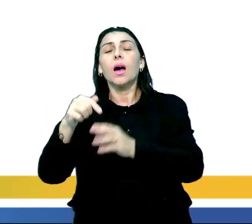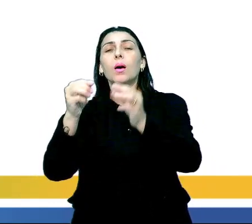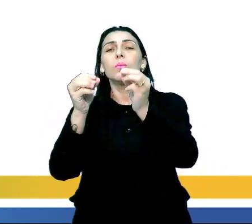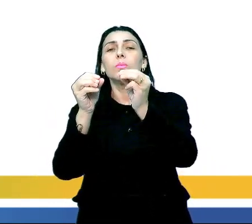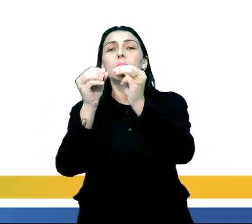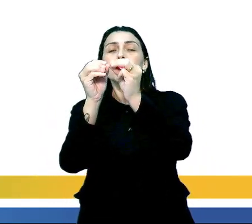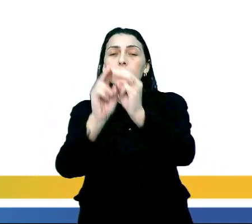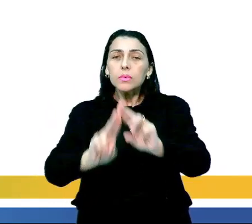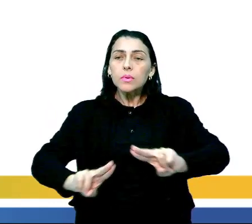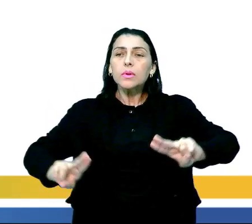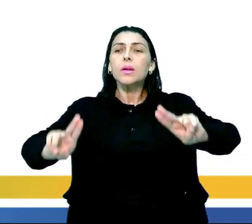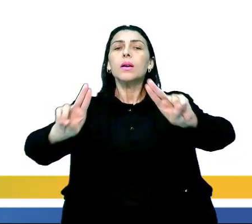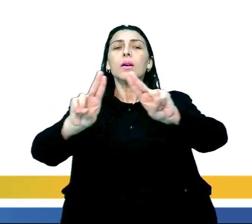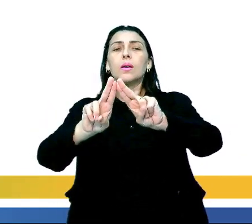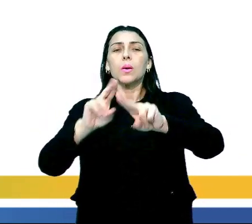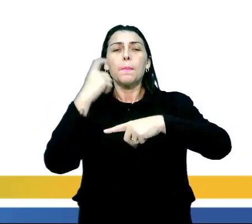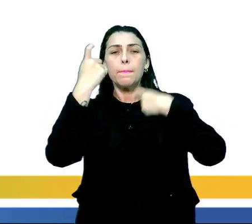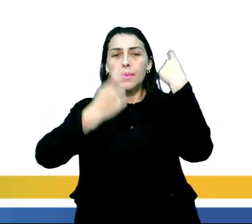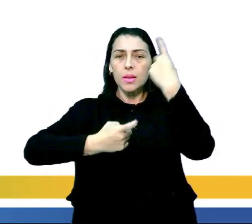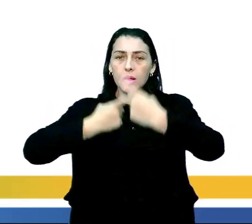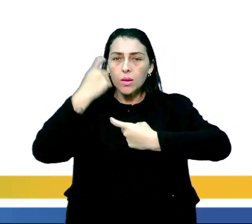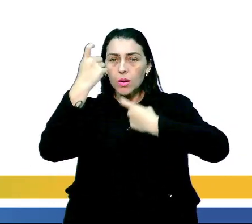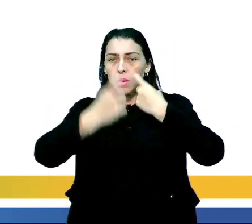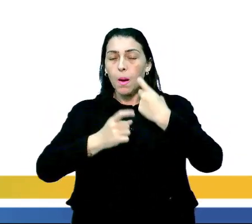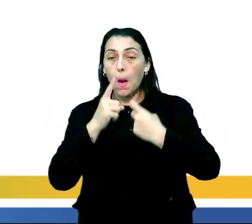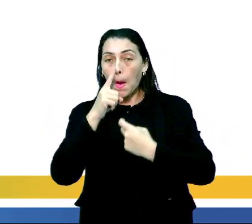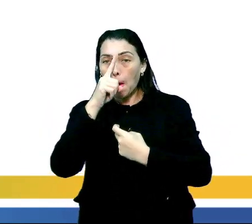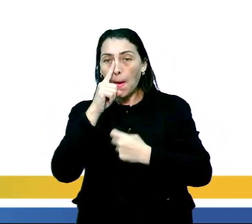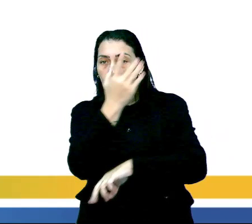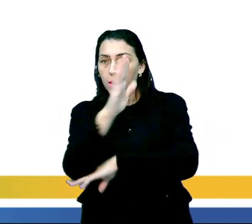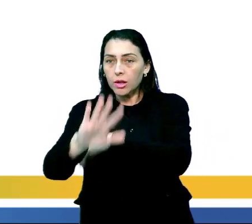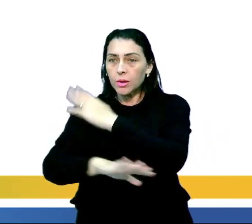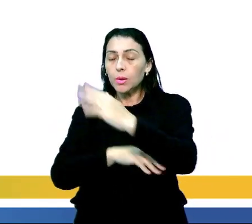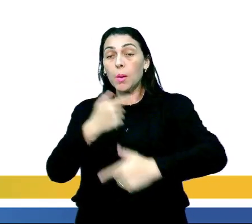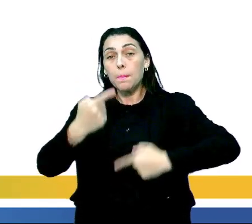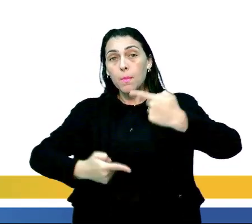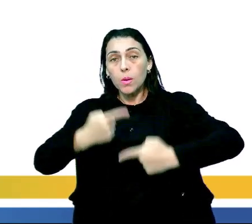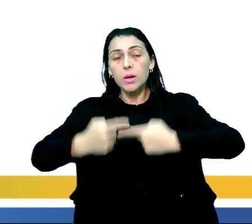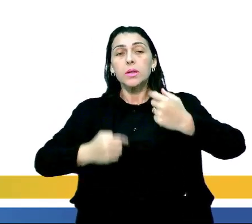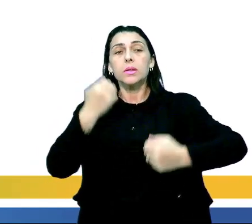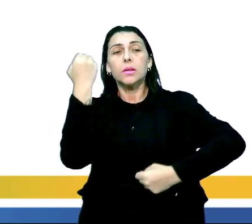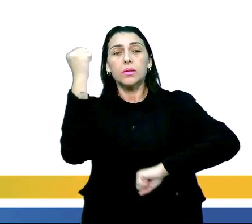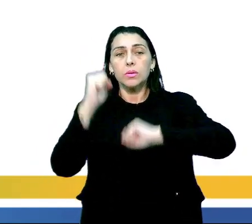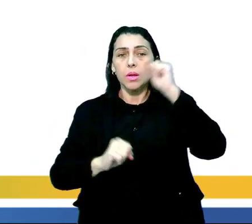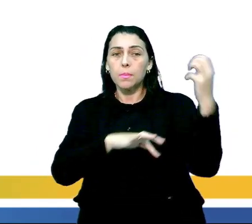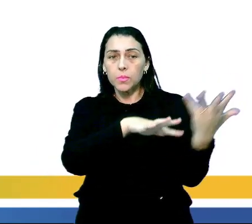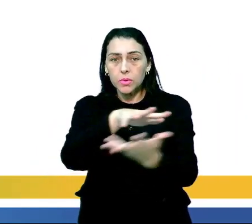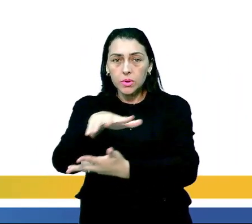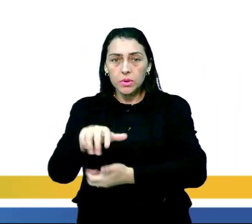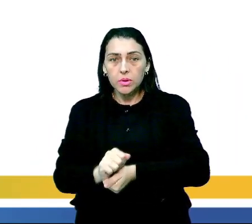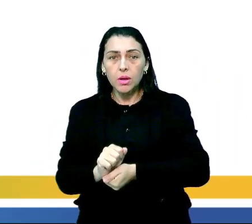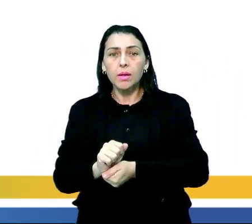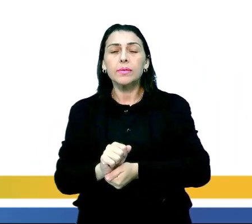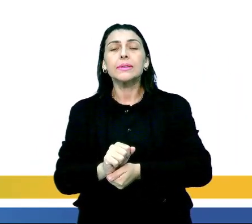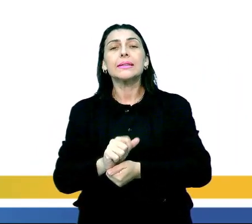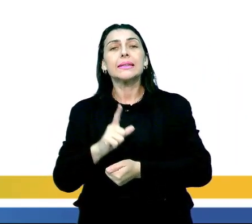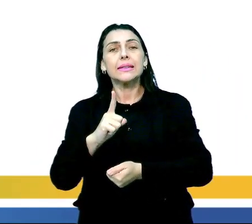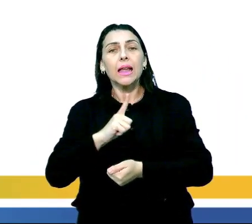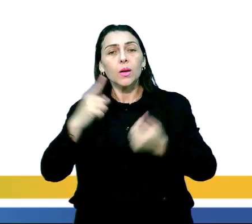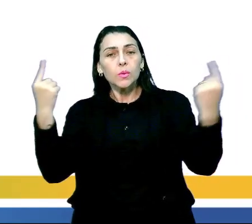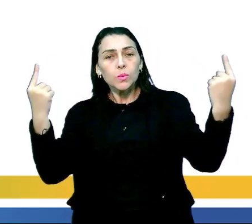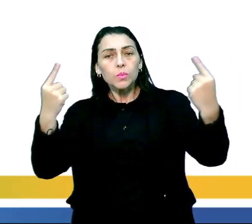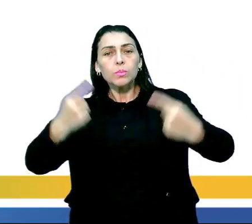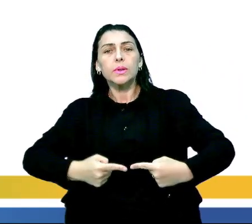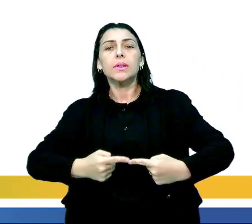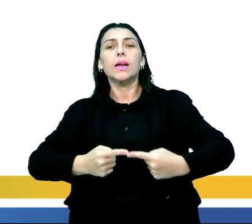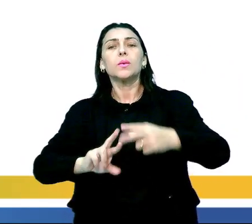das Nações Unidas, preocupada com os riscos ambientais, com as políticas de industrialização mundial, vai